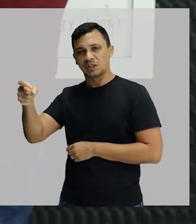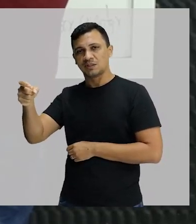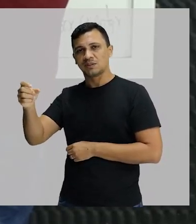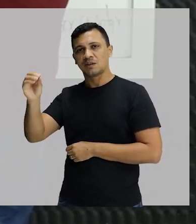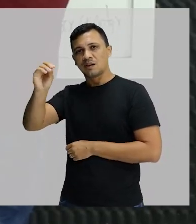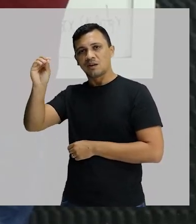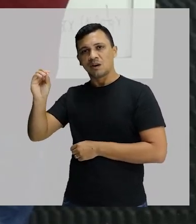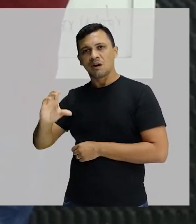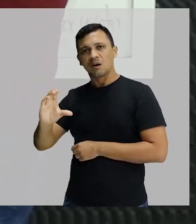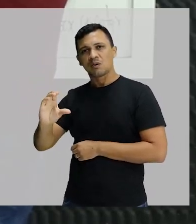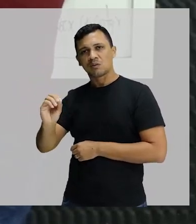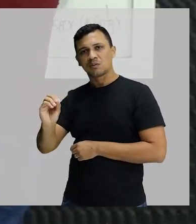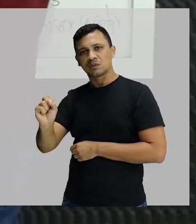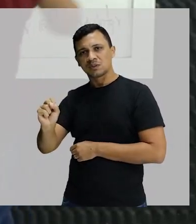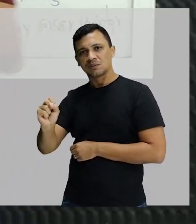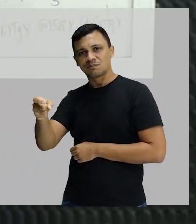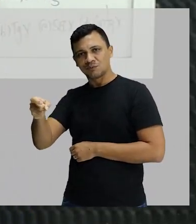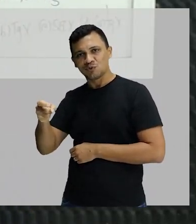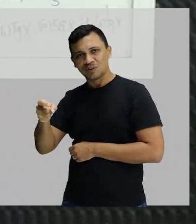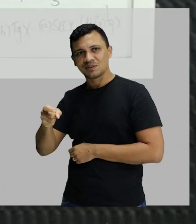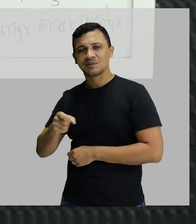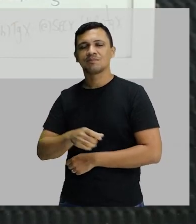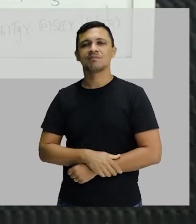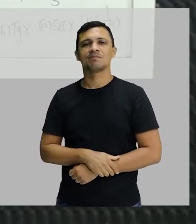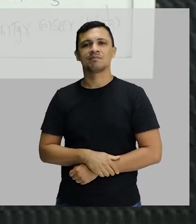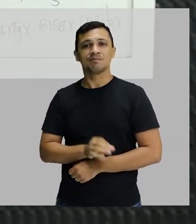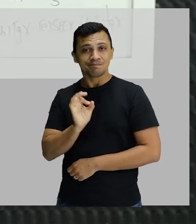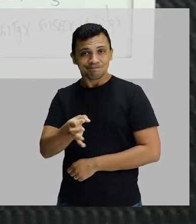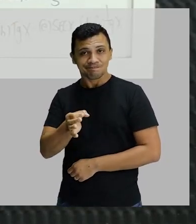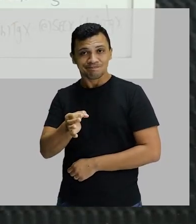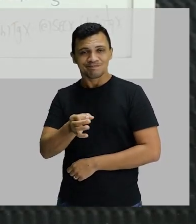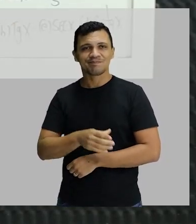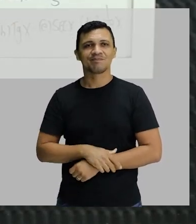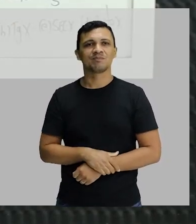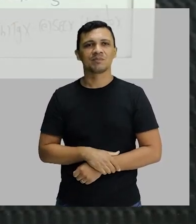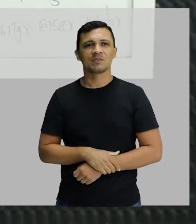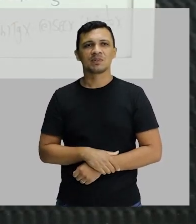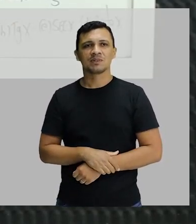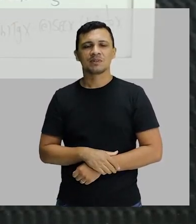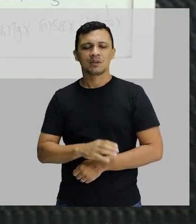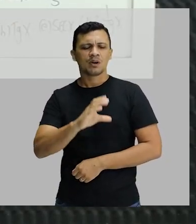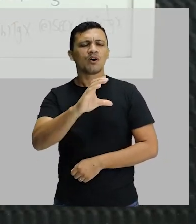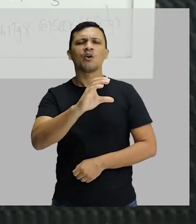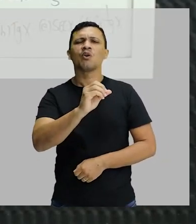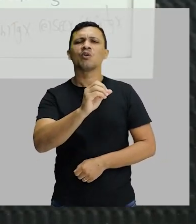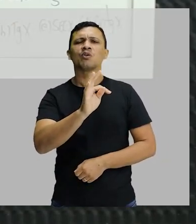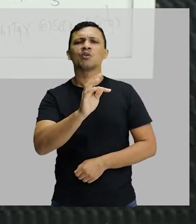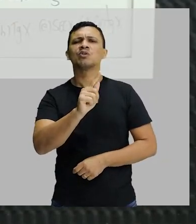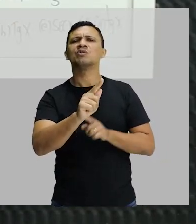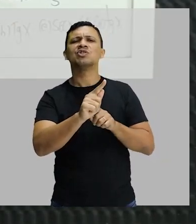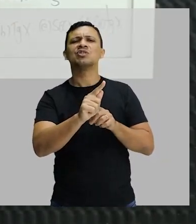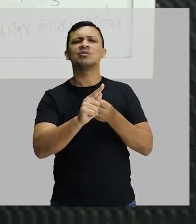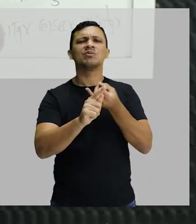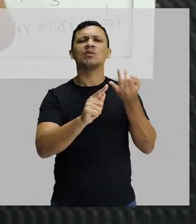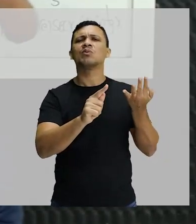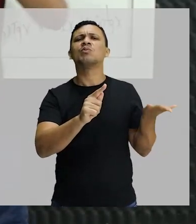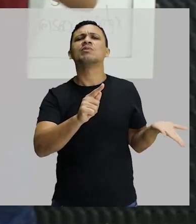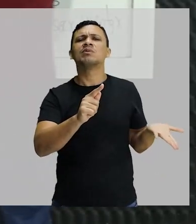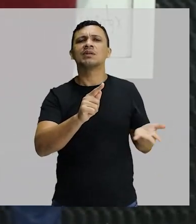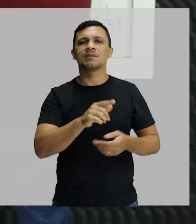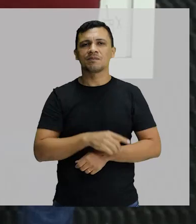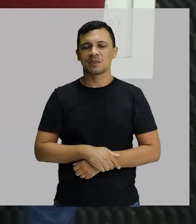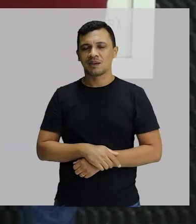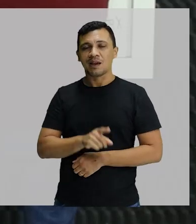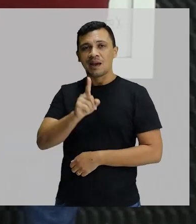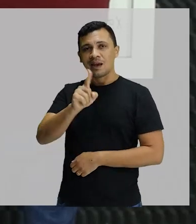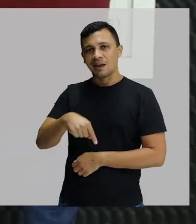sobre o cosseno de x. Certo? Quem é a cotangente? A cotangente, galera, é